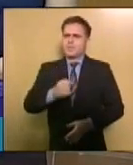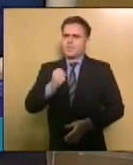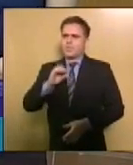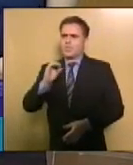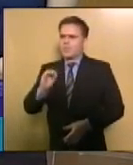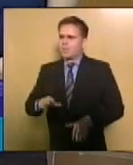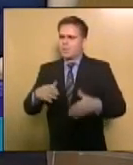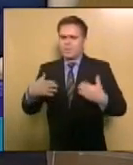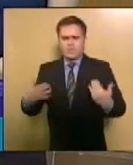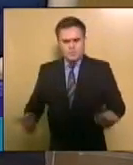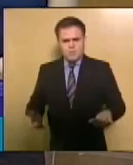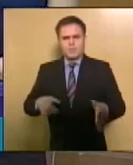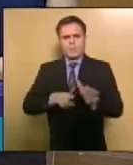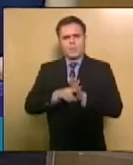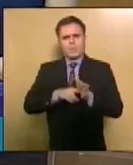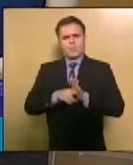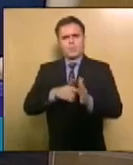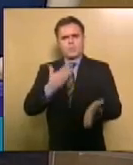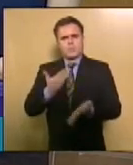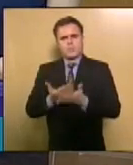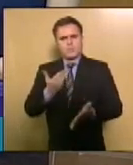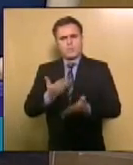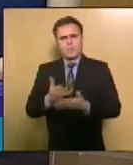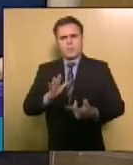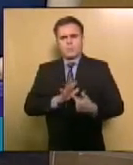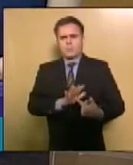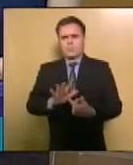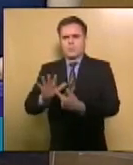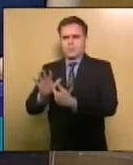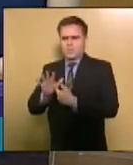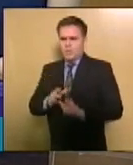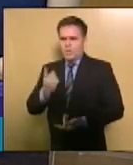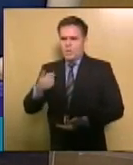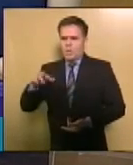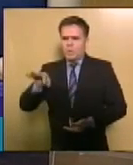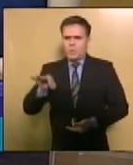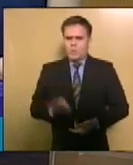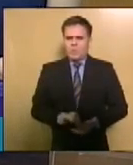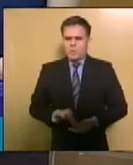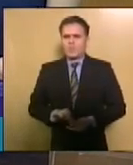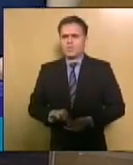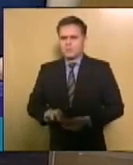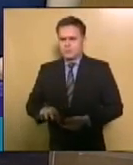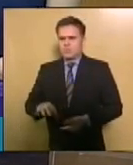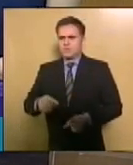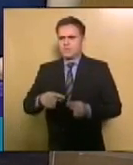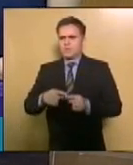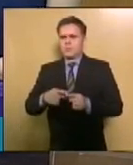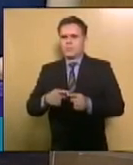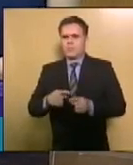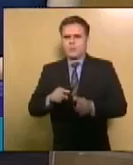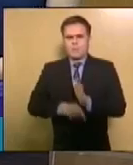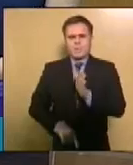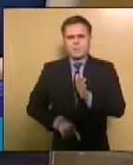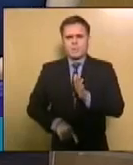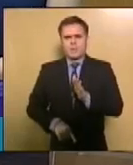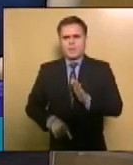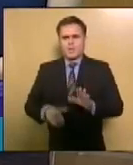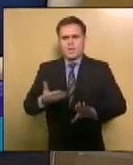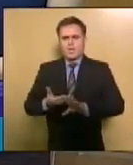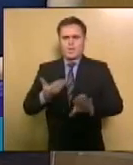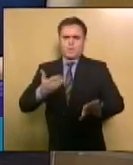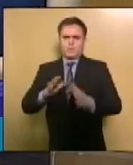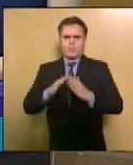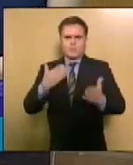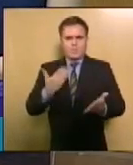e a partir do estudo economico nós mostramos que a cada 1% a a menos de jovens fora da escola 2%